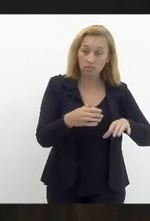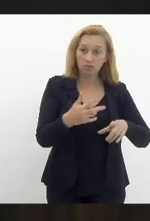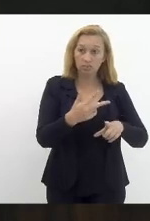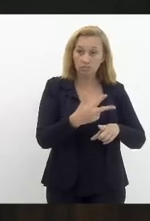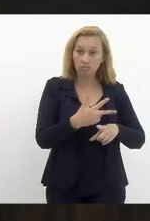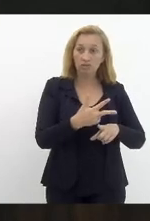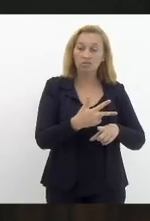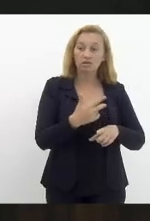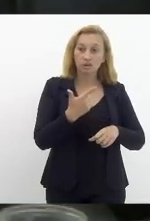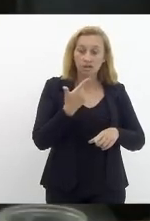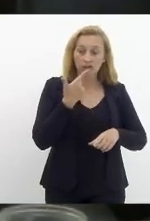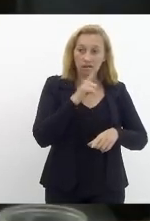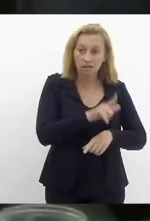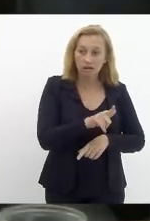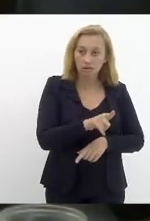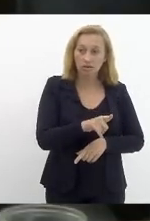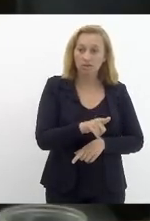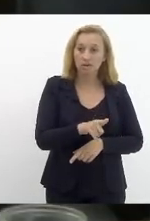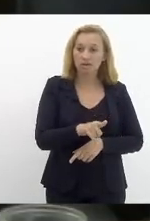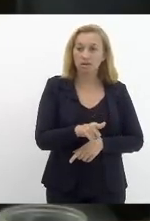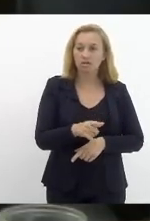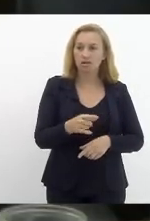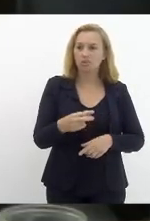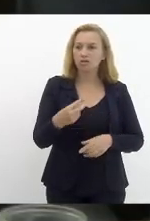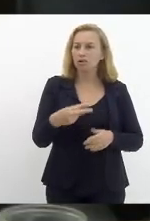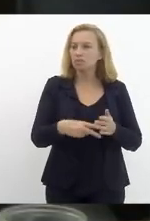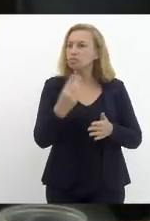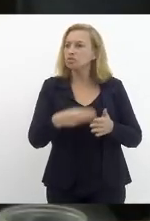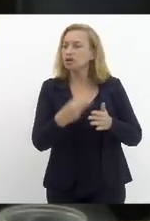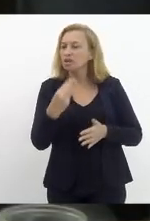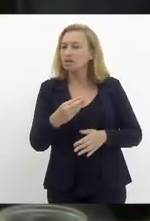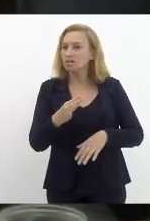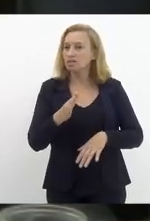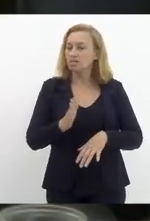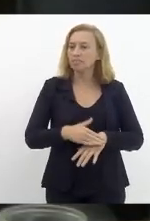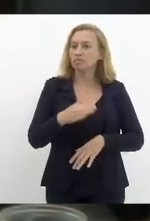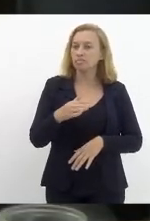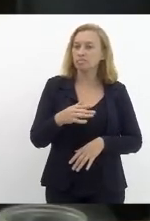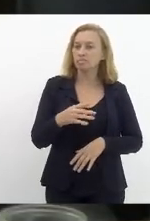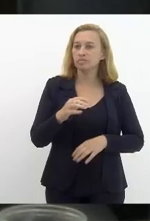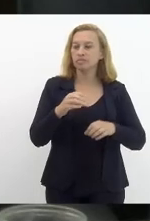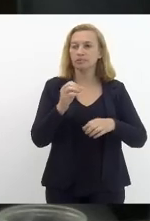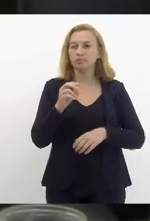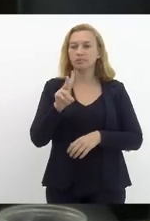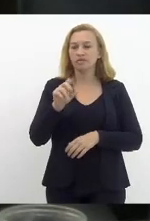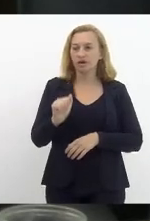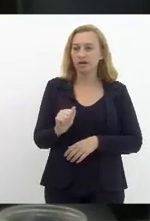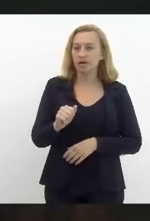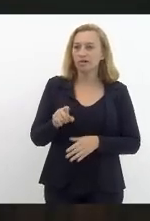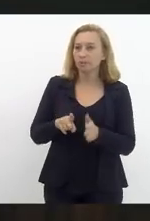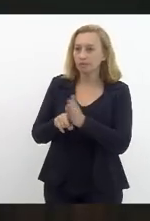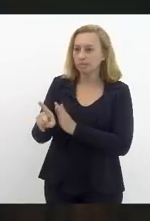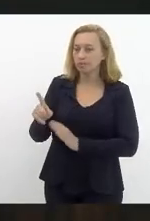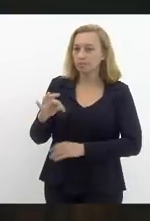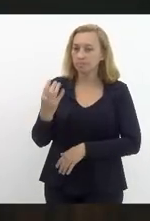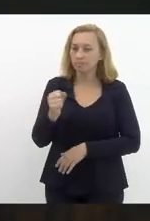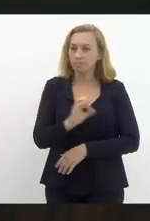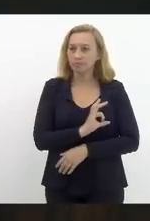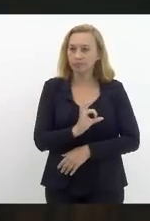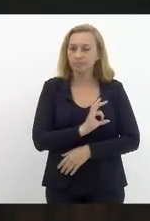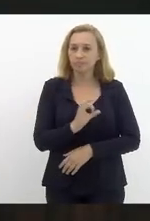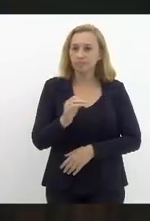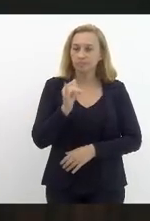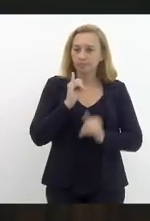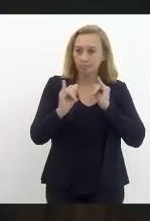número de vagas, 2 ou 3 vezes mais, mas isso aí... Né? As perguntas são as seguintes, doutora Marta, coisa rápida. Informar o